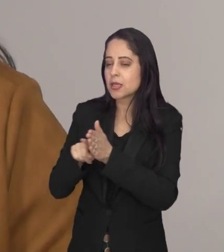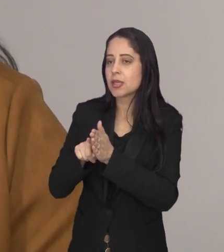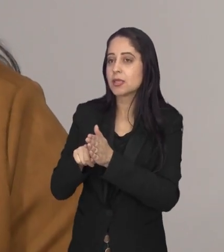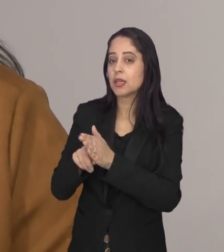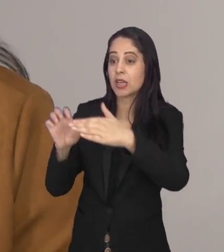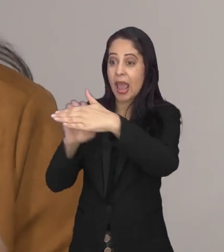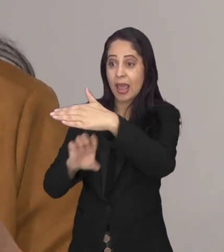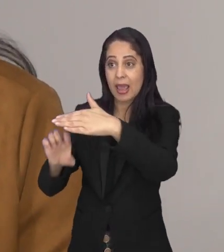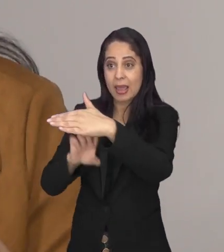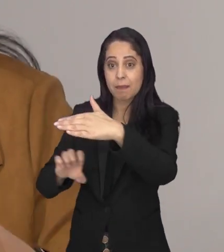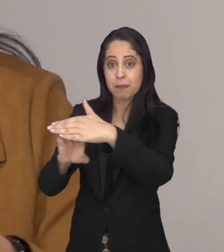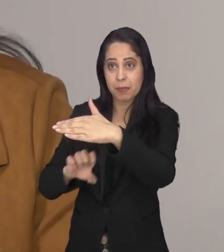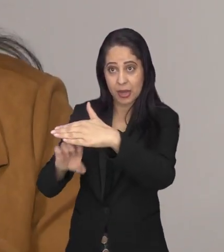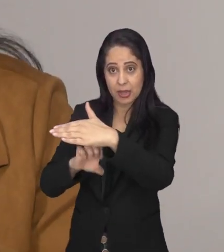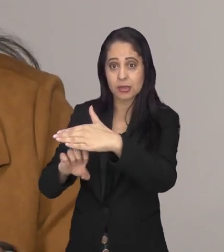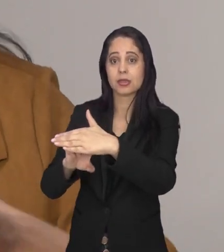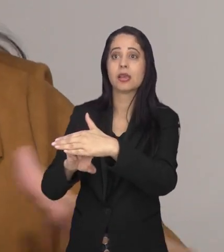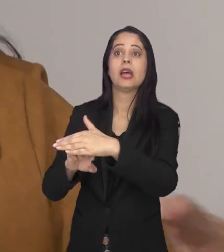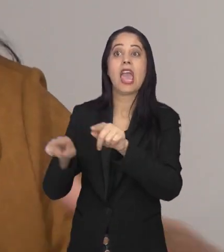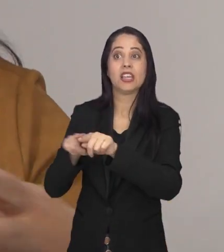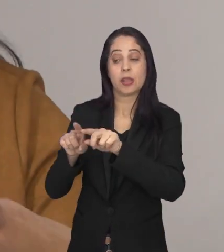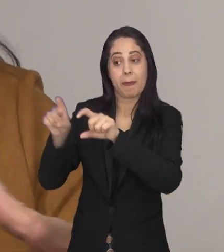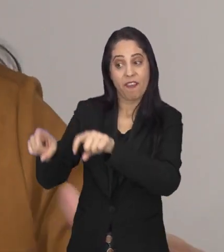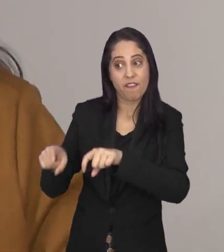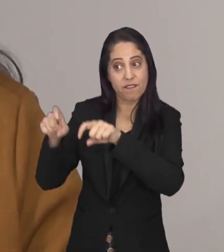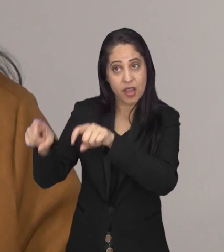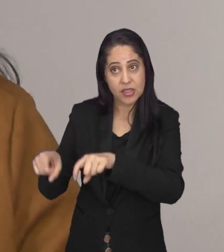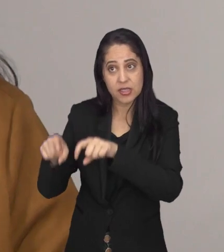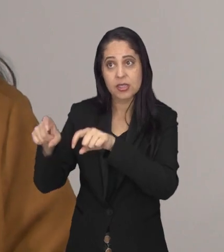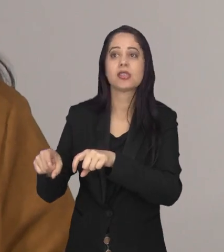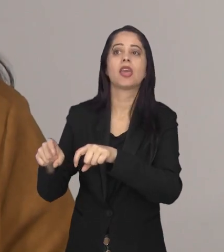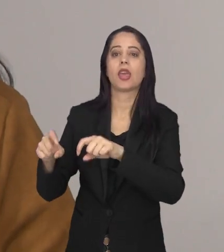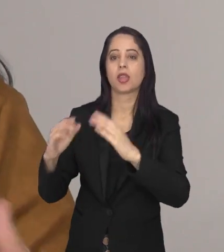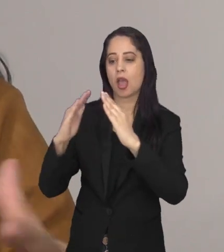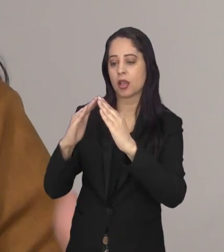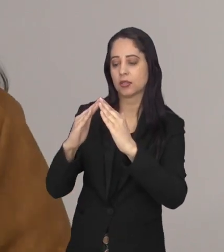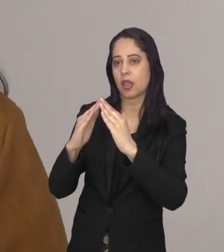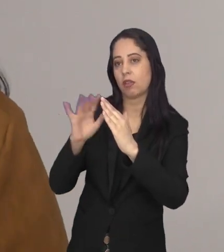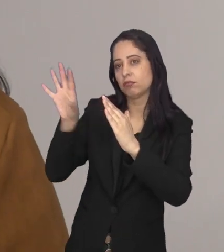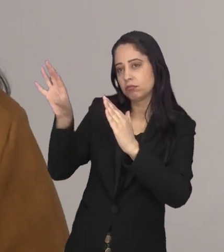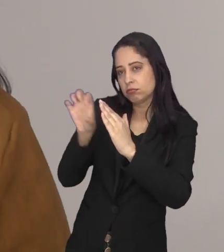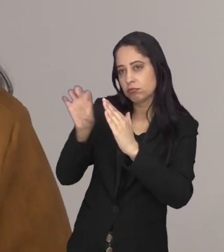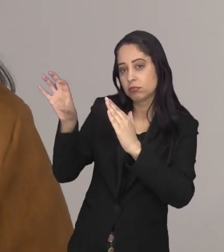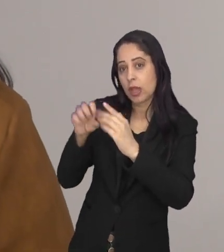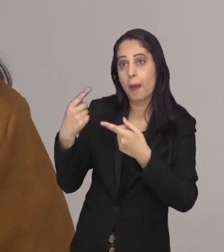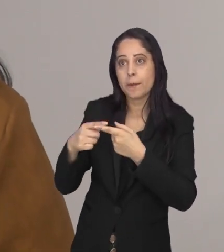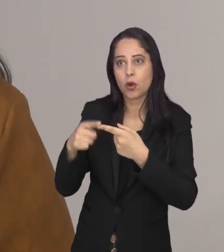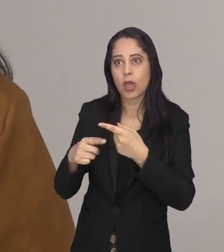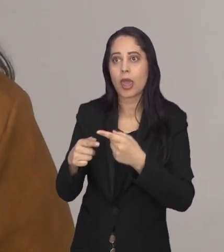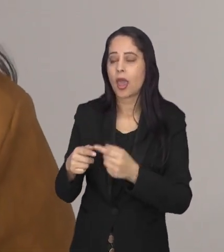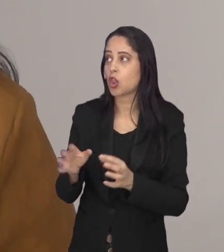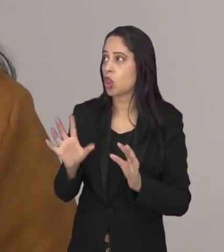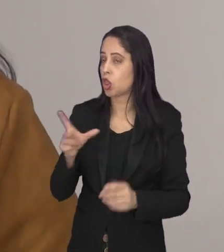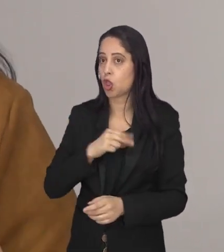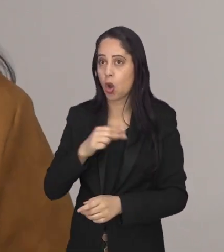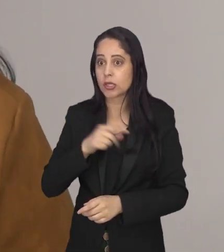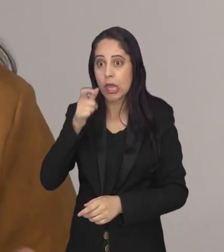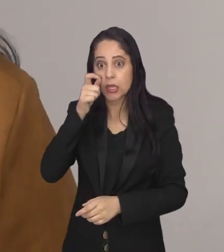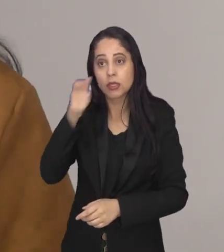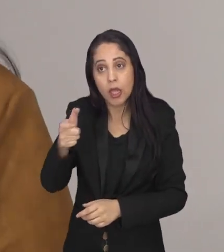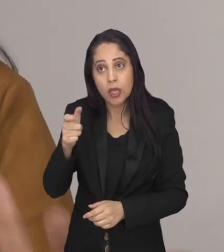medidas de incentivo, como a redução do IPTU, o Imposto Predial Territorial Urbano, e isenções tributárias para as famílias que